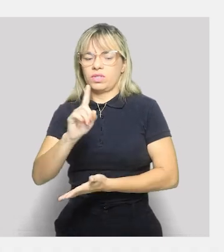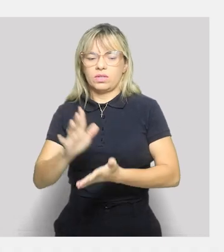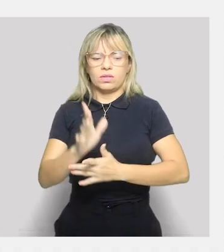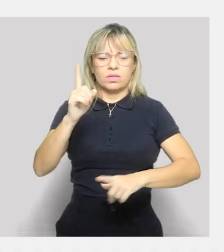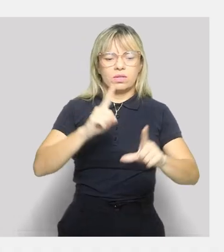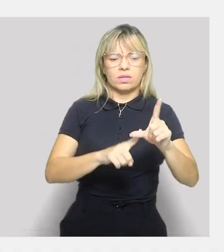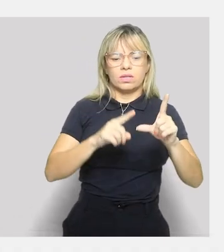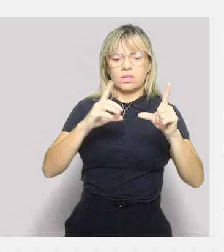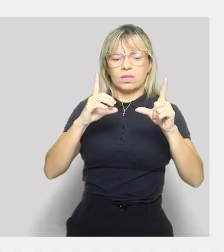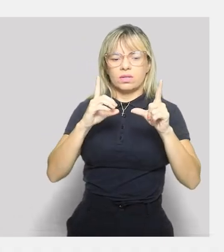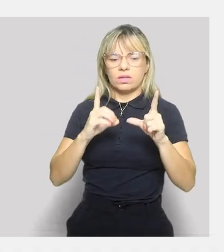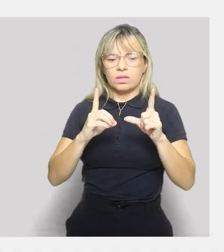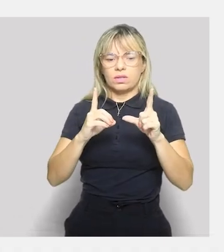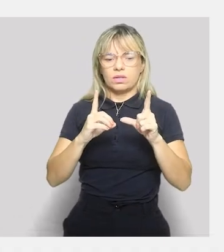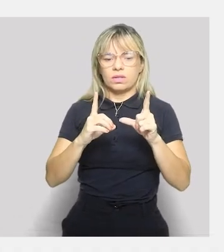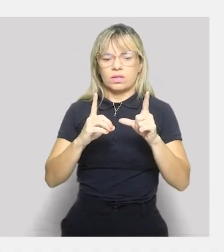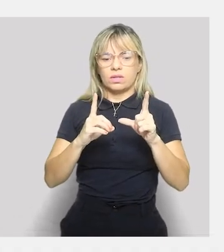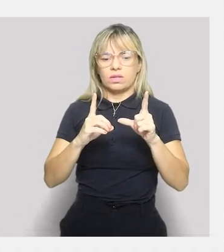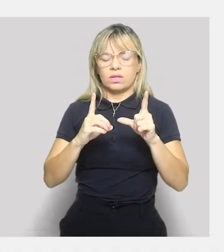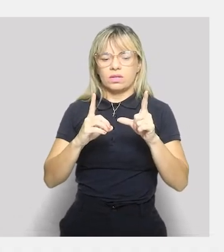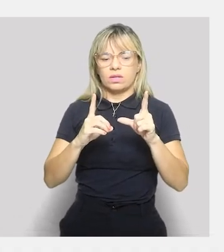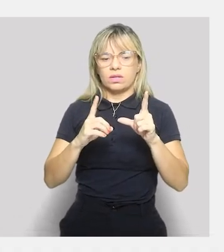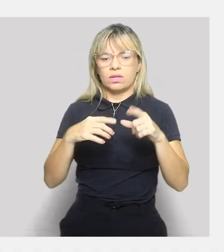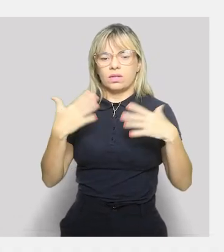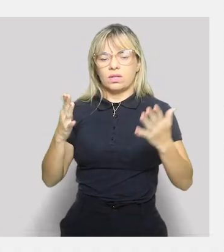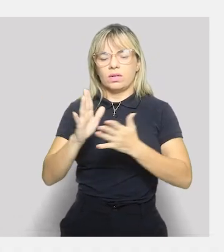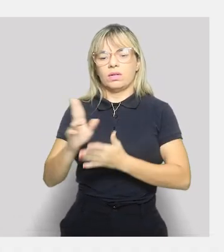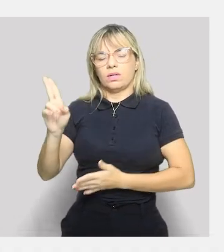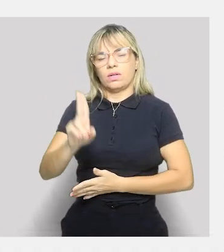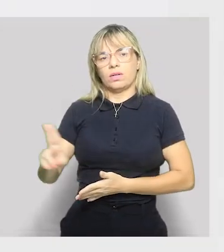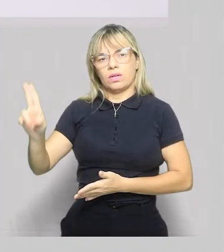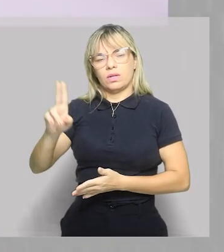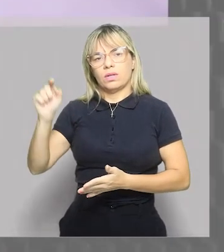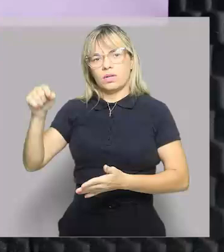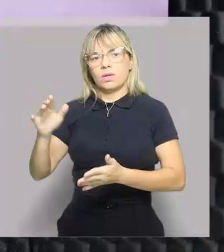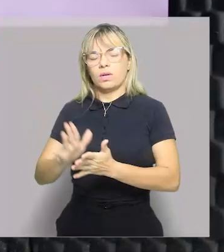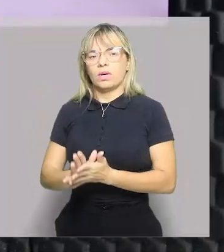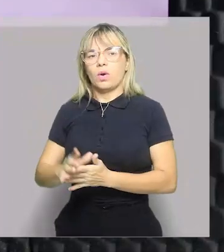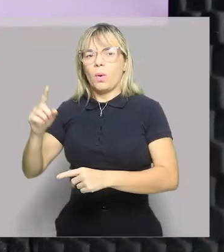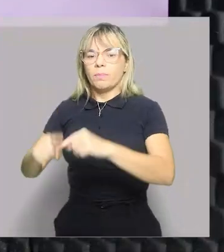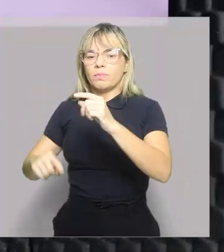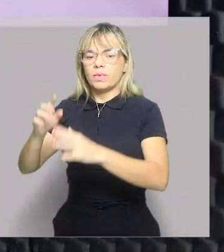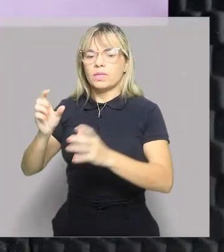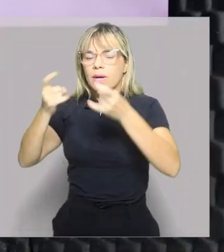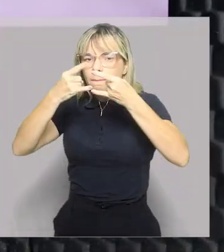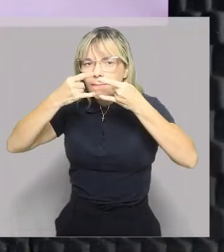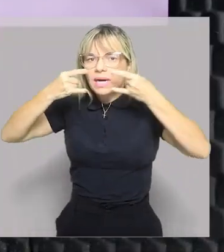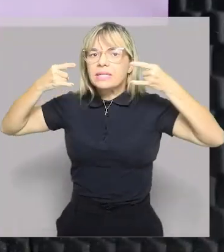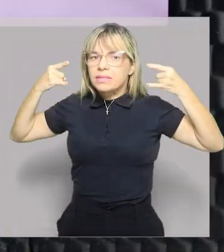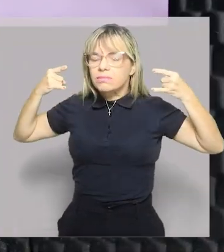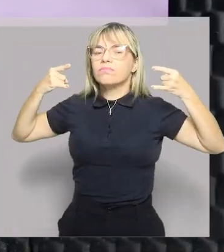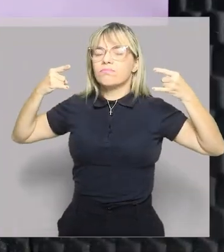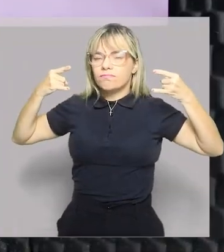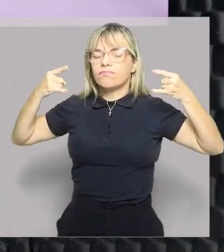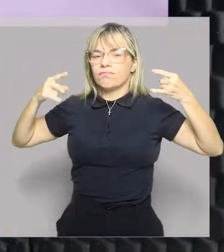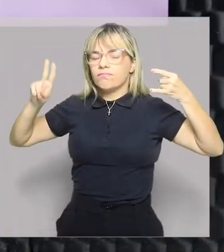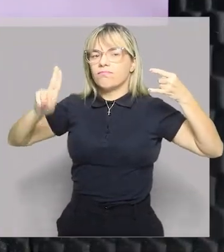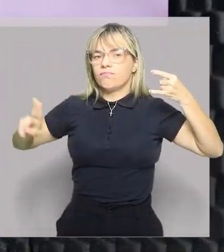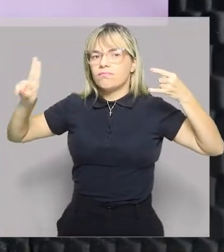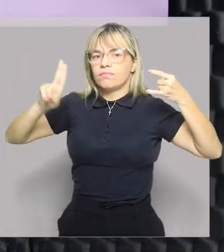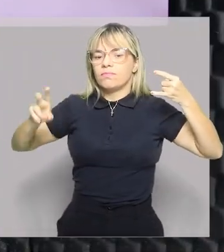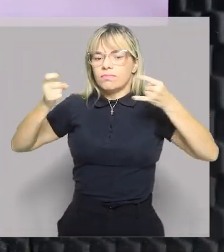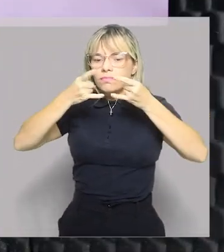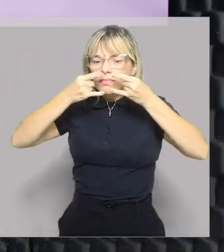usar é transitivo direto? Quem usa, usa algo. Se a gente voltar para cá, use o quê? Máscara. Quem usa, usa